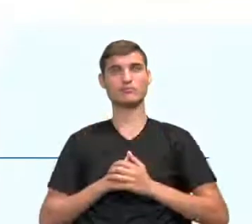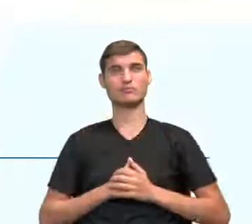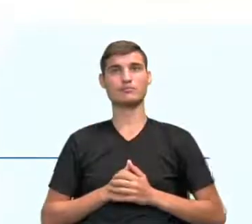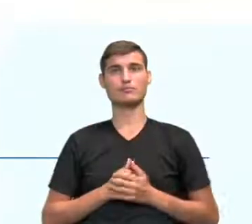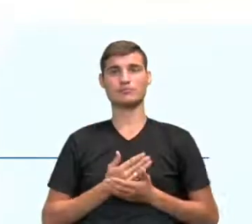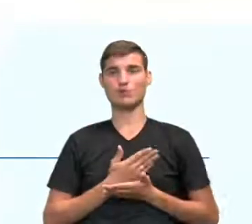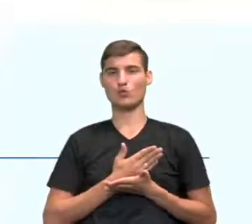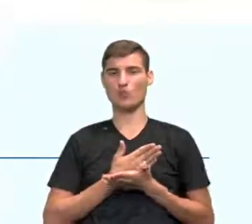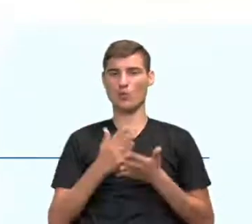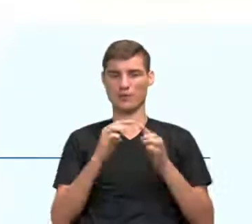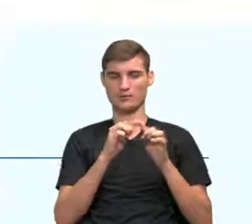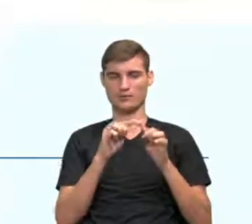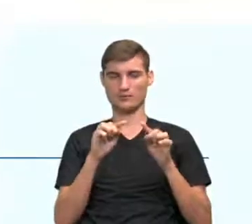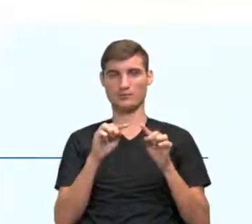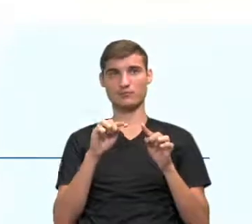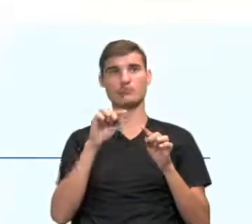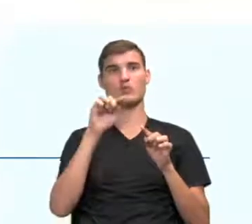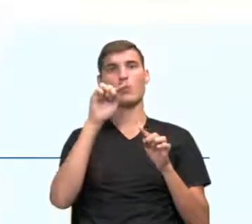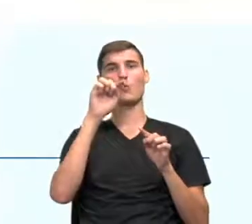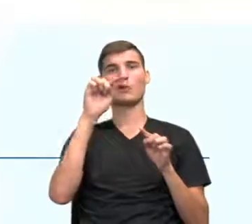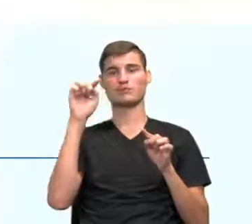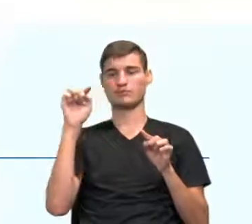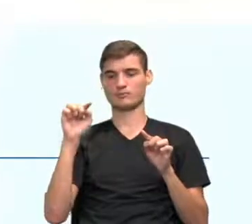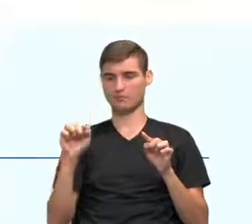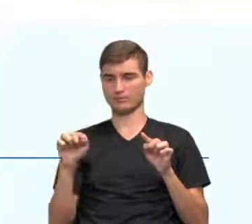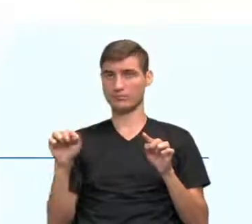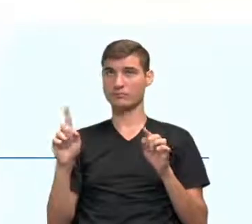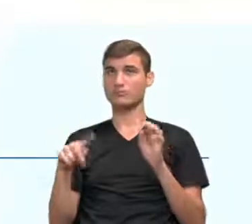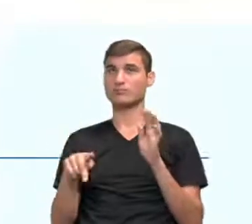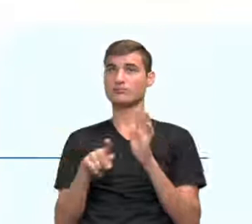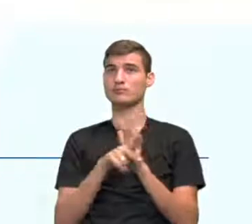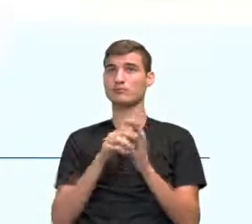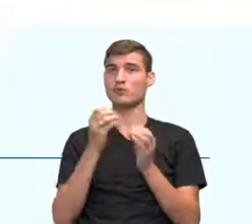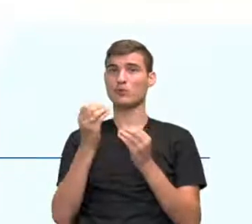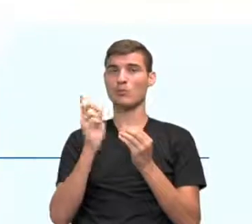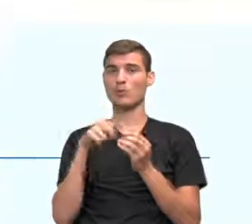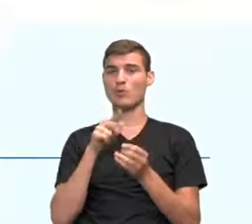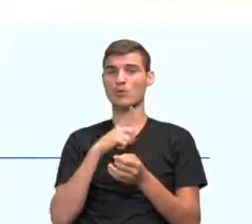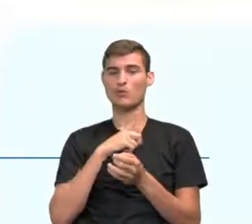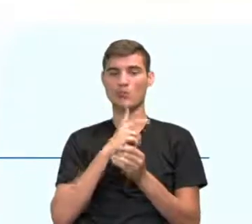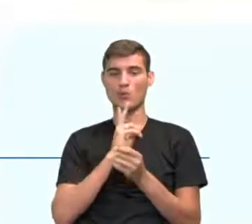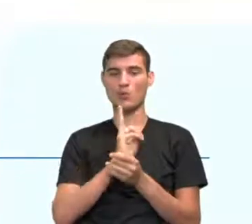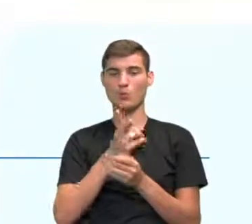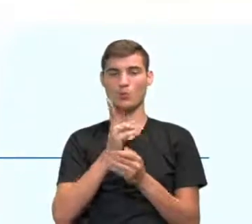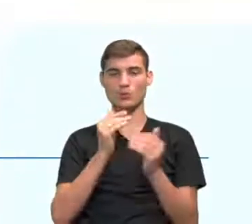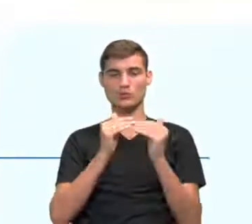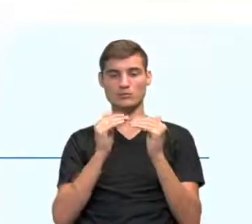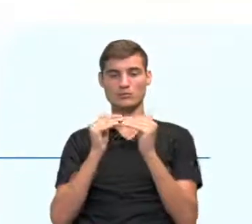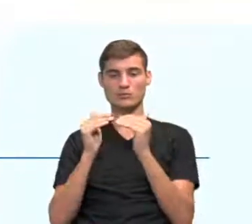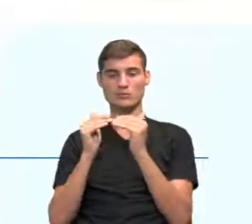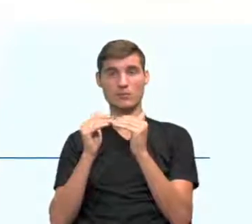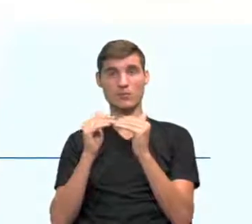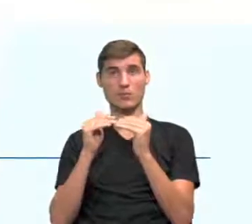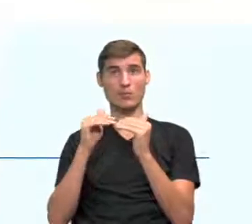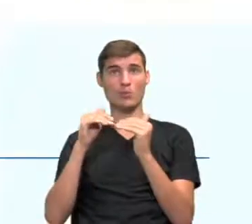começa aqui e vai para cá. E isso é periódico. O que tem que acontecer nesse meu